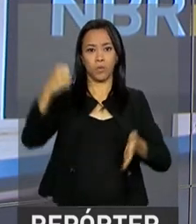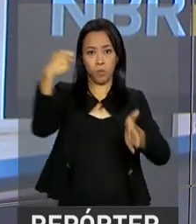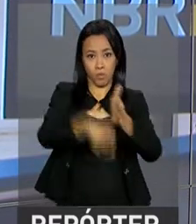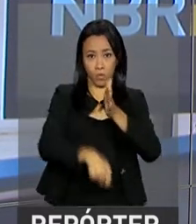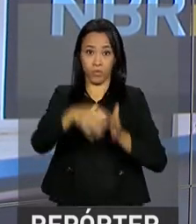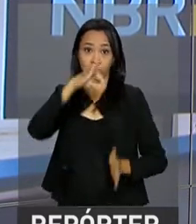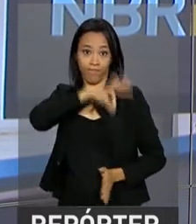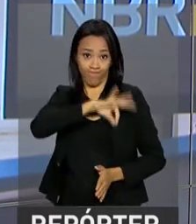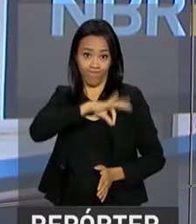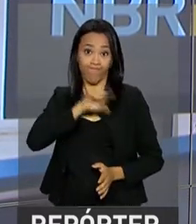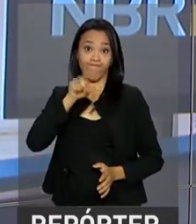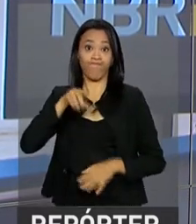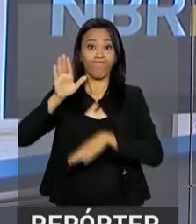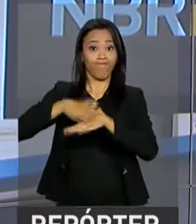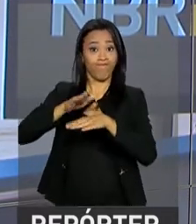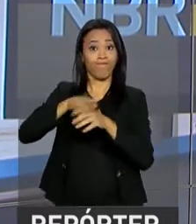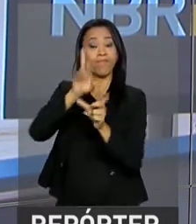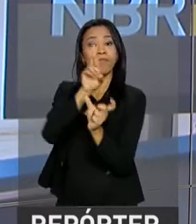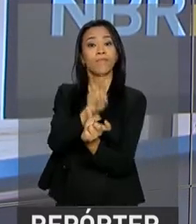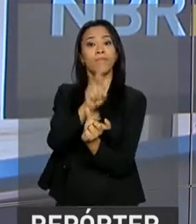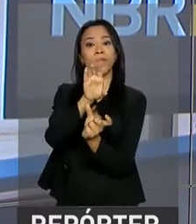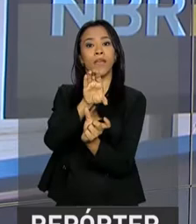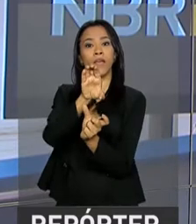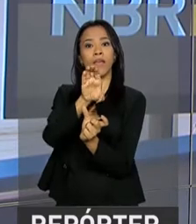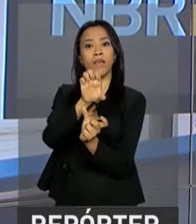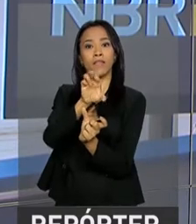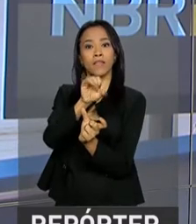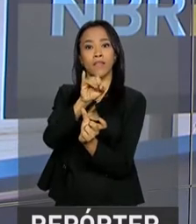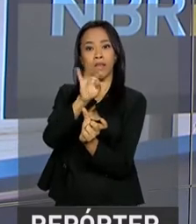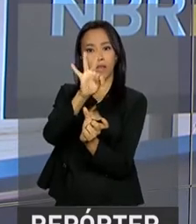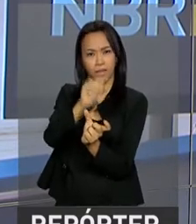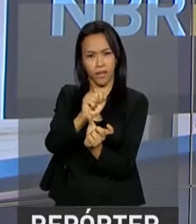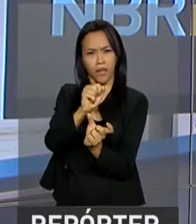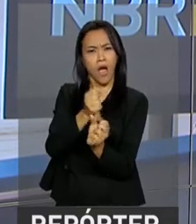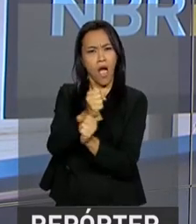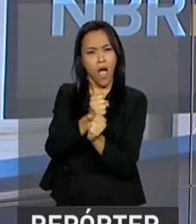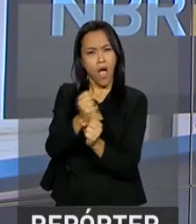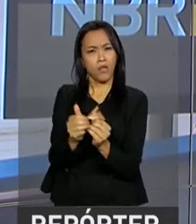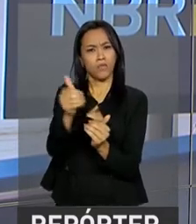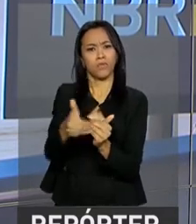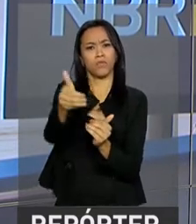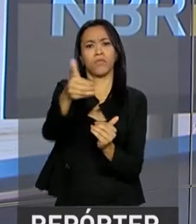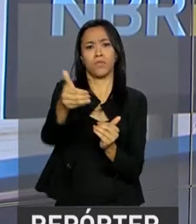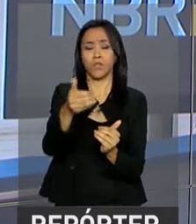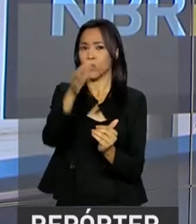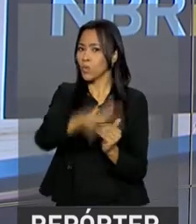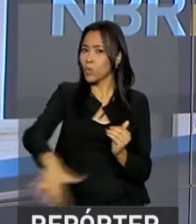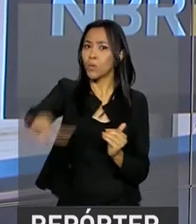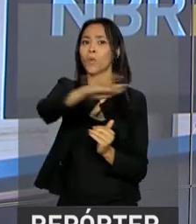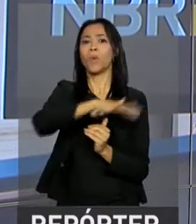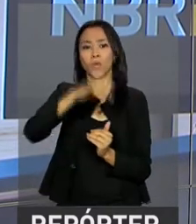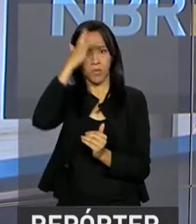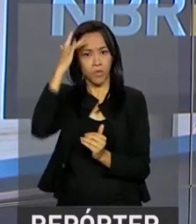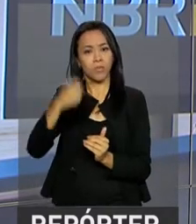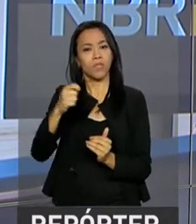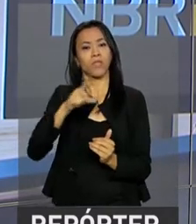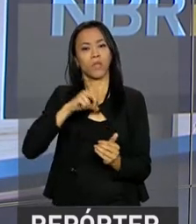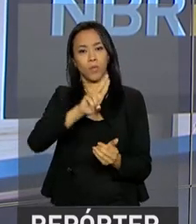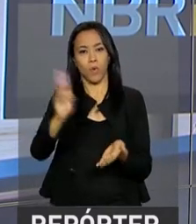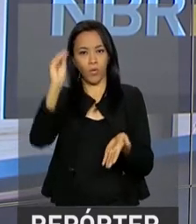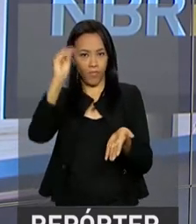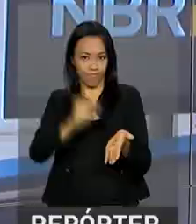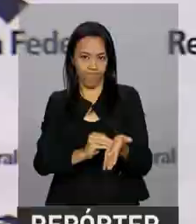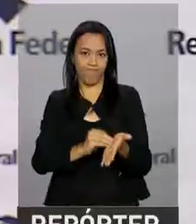renda. Segundo a Receita Federal, a ideia é que em alguns anos todos os brasileiros estejam com o nome no cadastro.